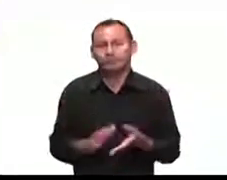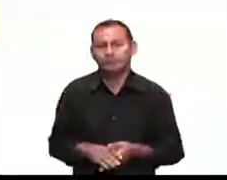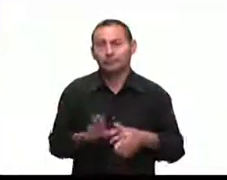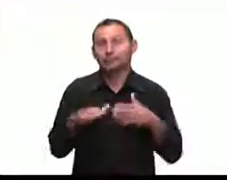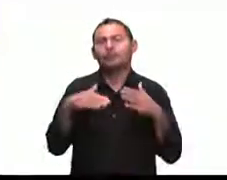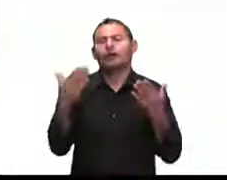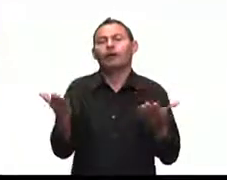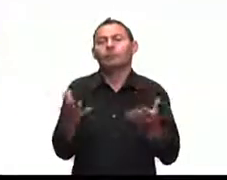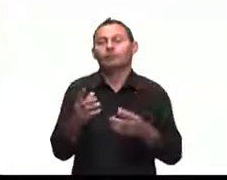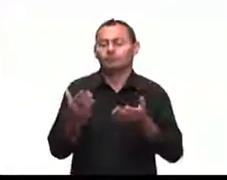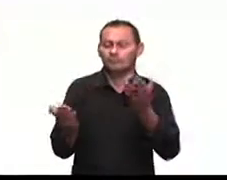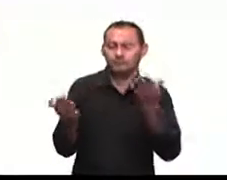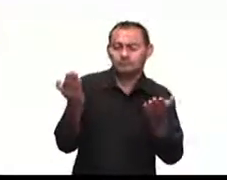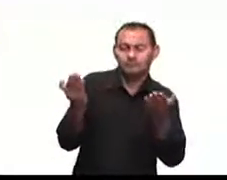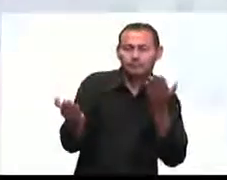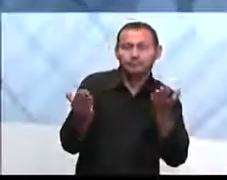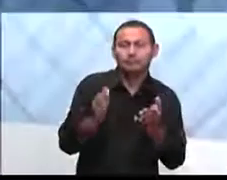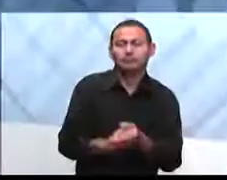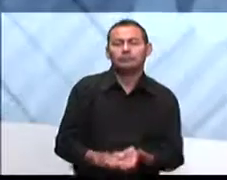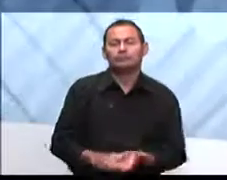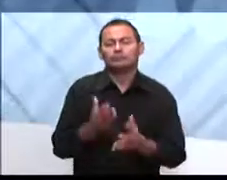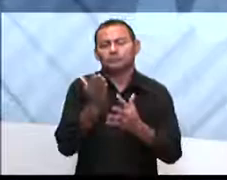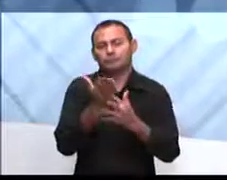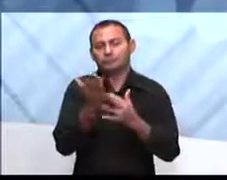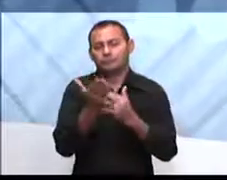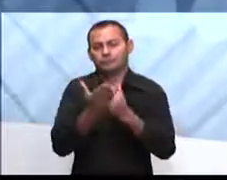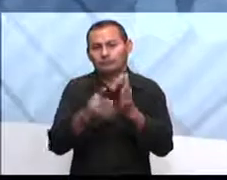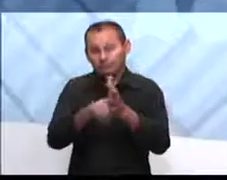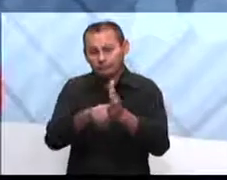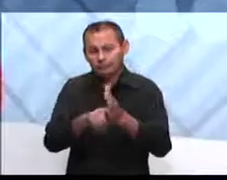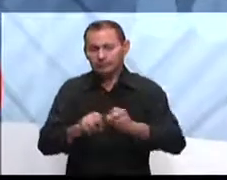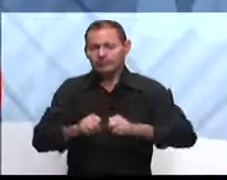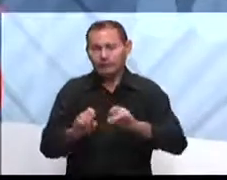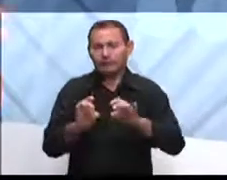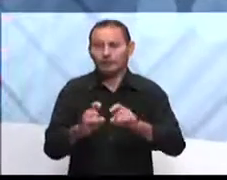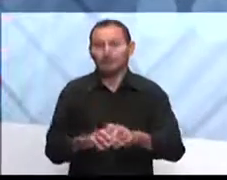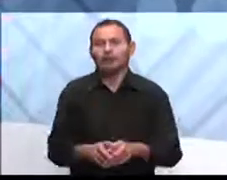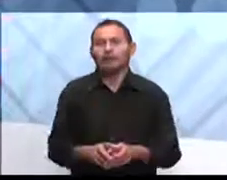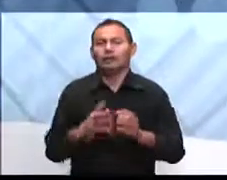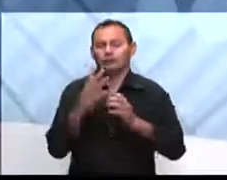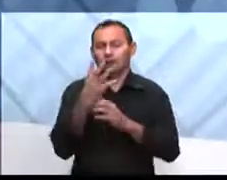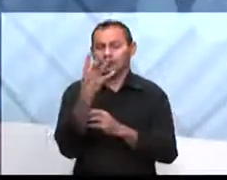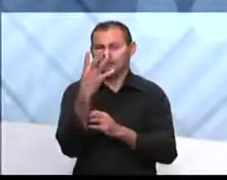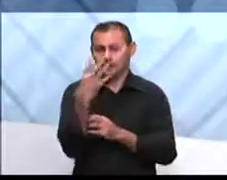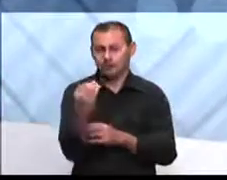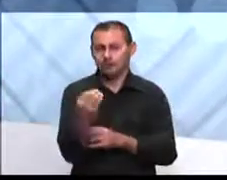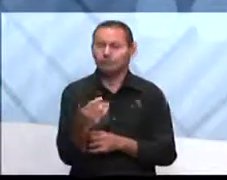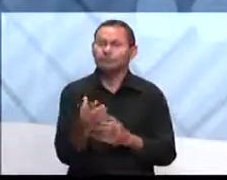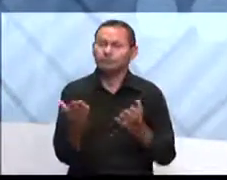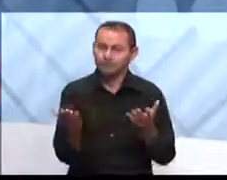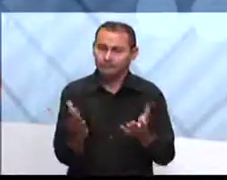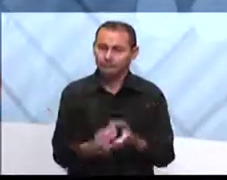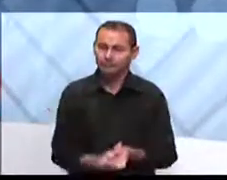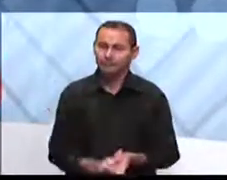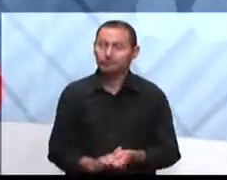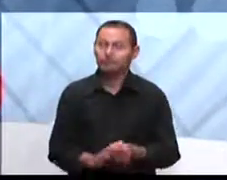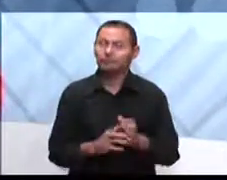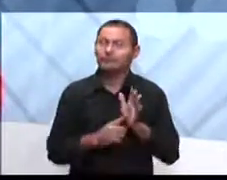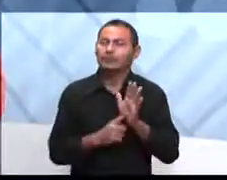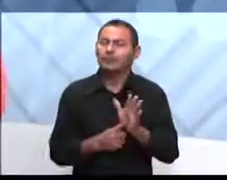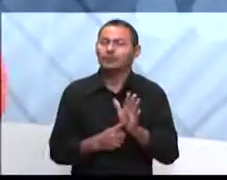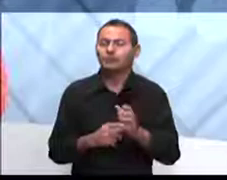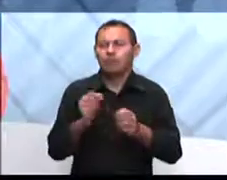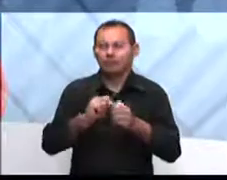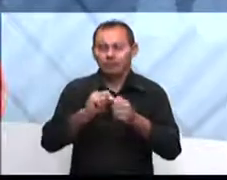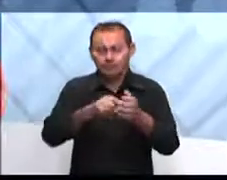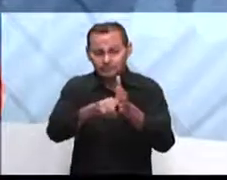qual a comparativa, né, entre pesquisa de mercado e a fotografia? Então, eu falo assim,